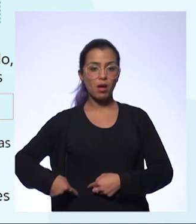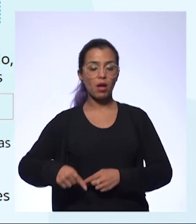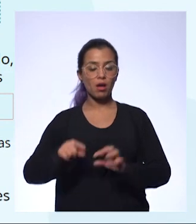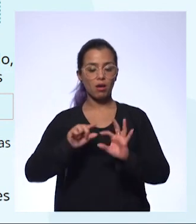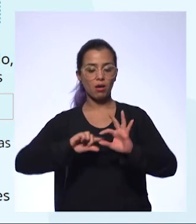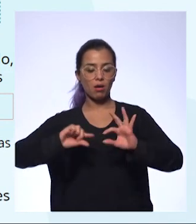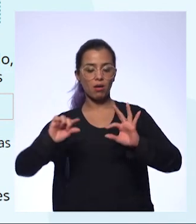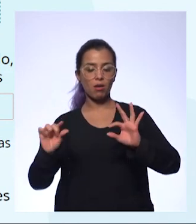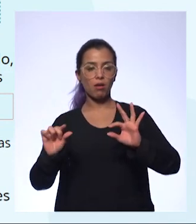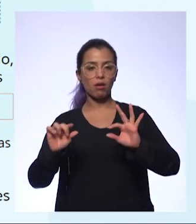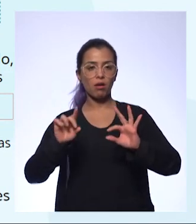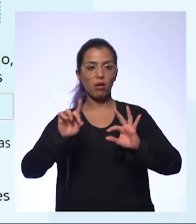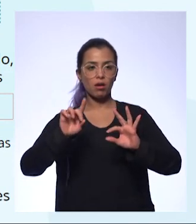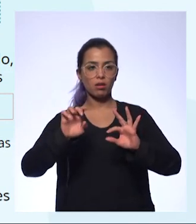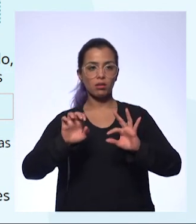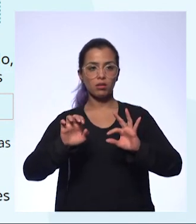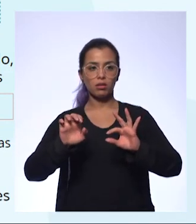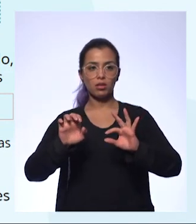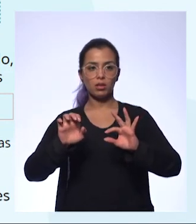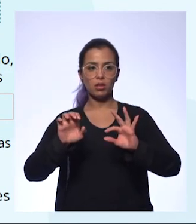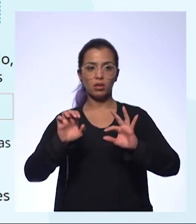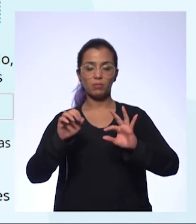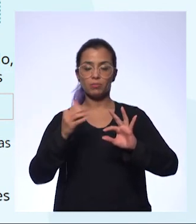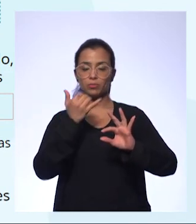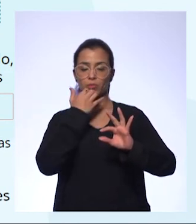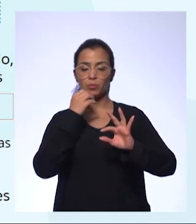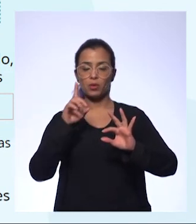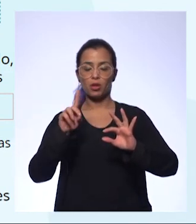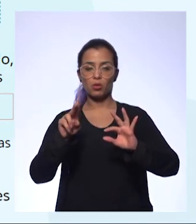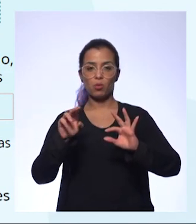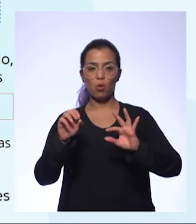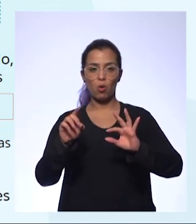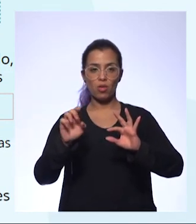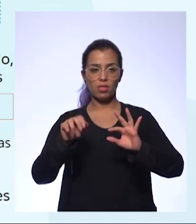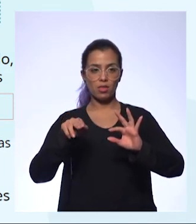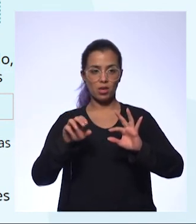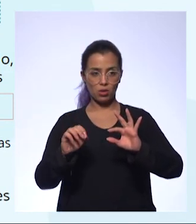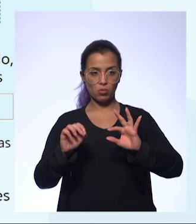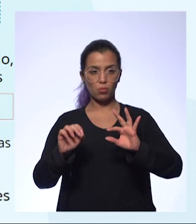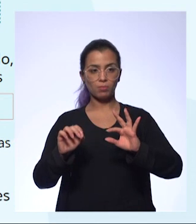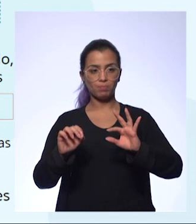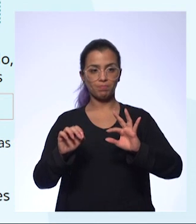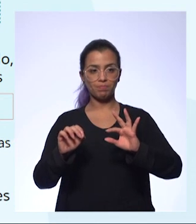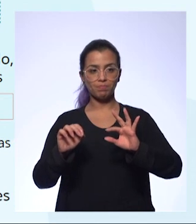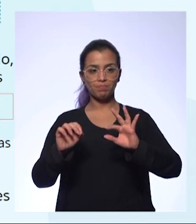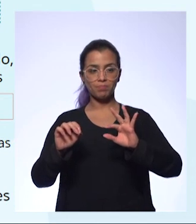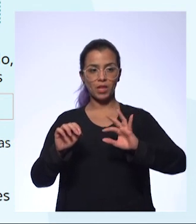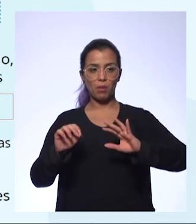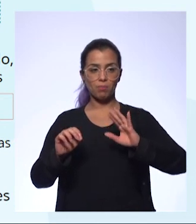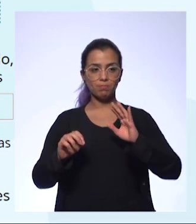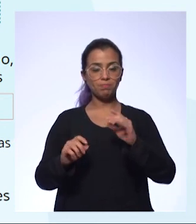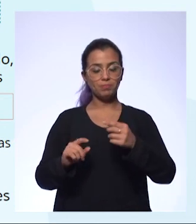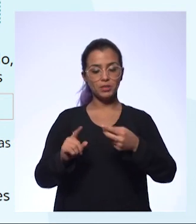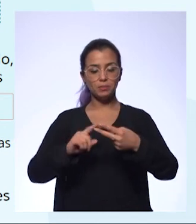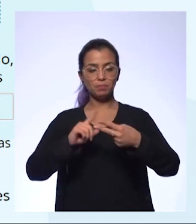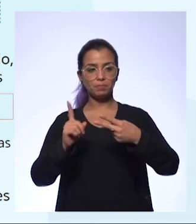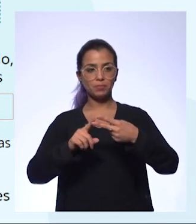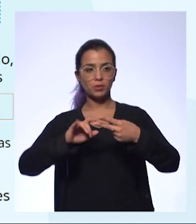acontecer a digestão do restante do alimento, né? Do restante das estruturas ali.